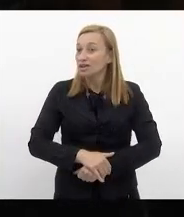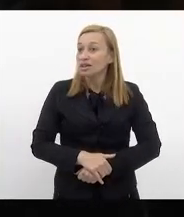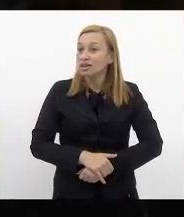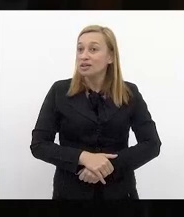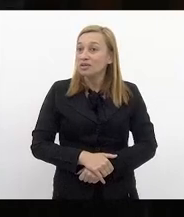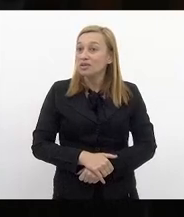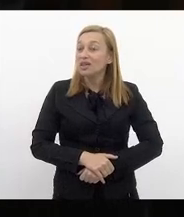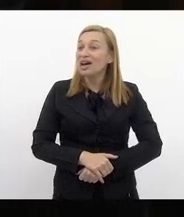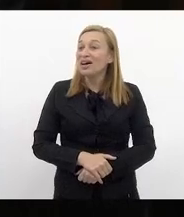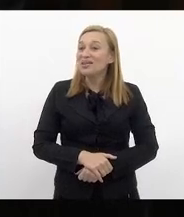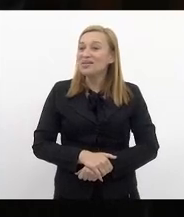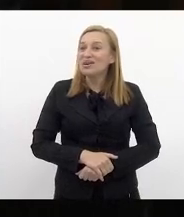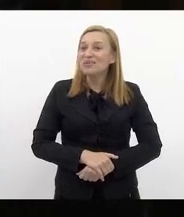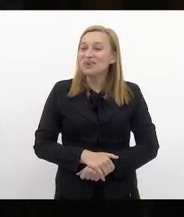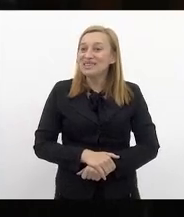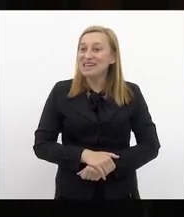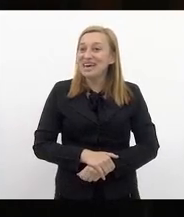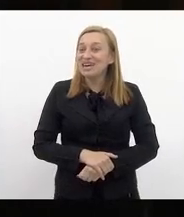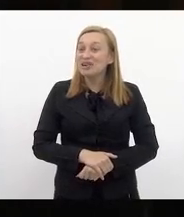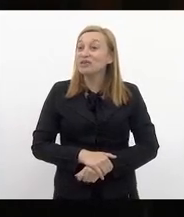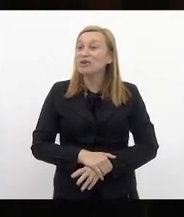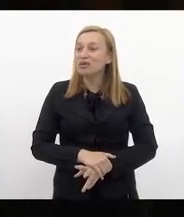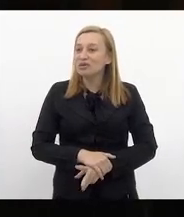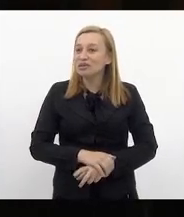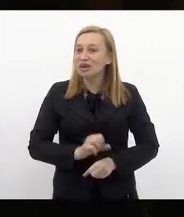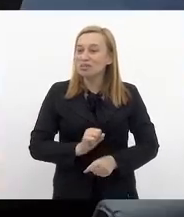interesses do povo brasileiro. Muito obrigado.